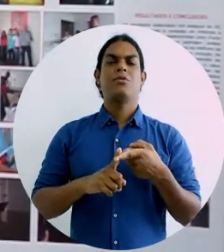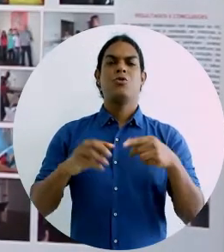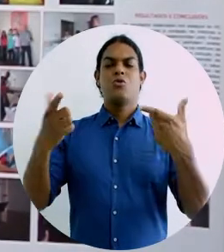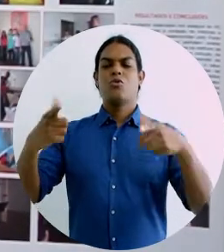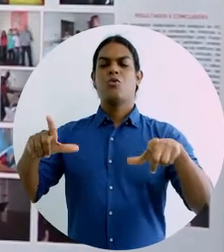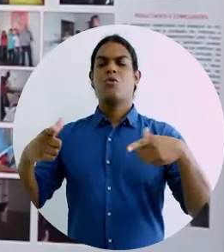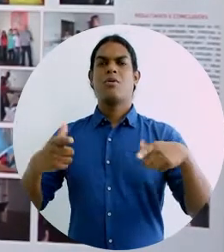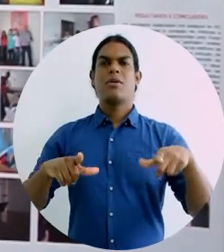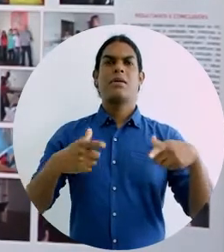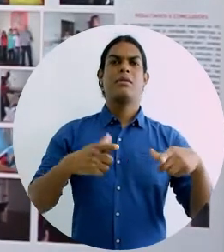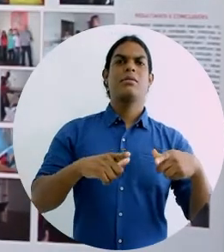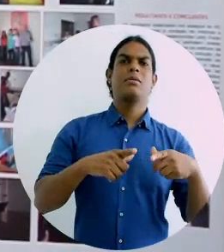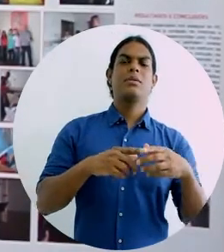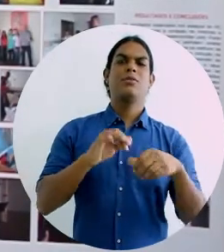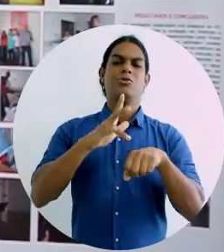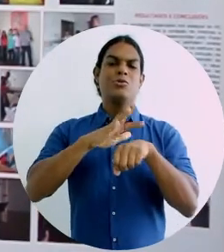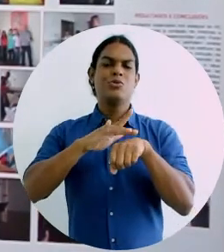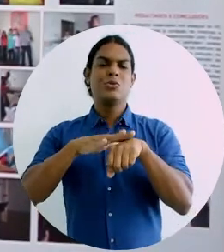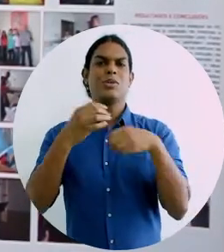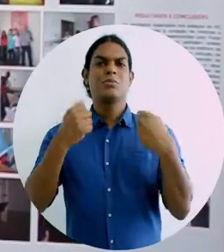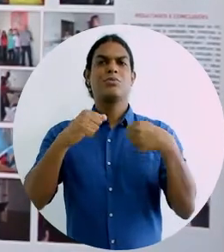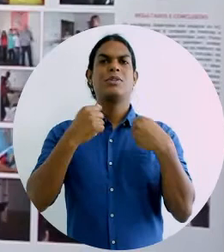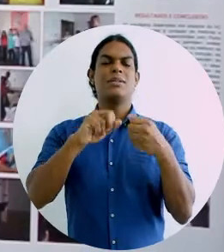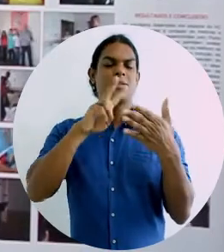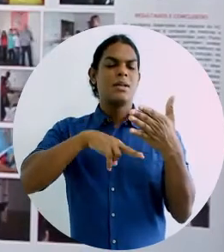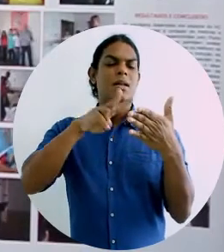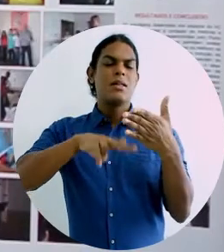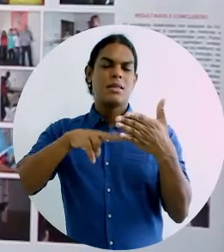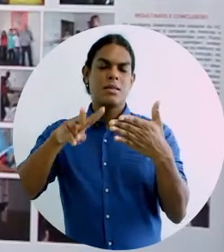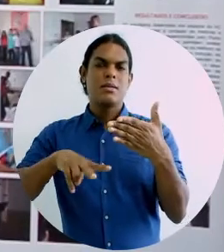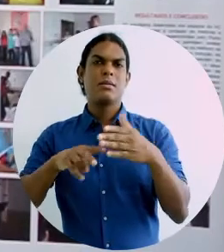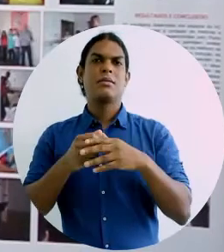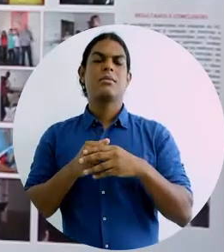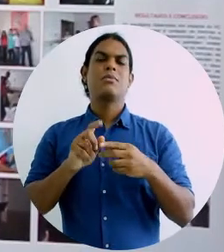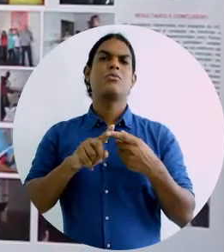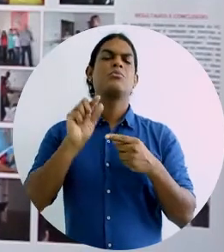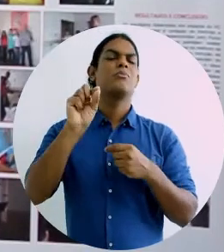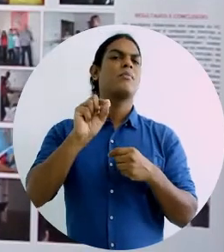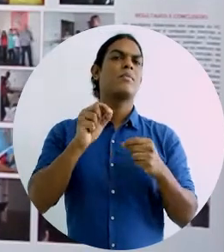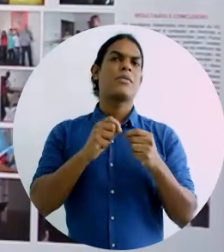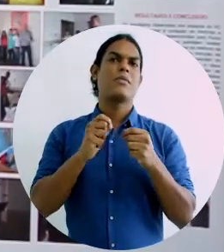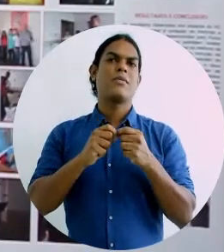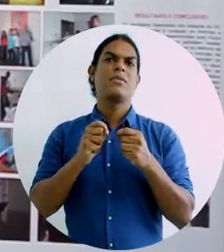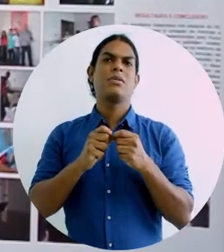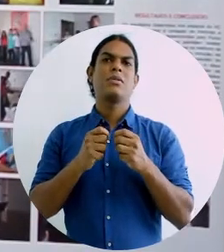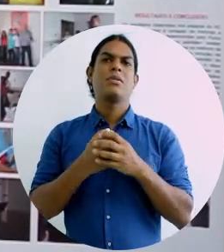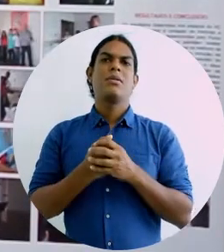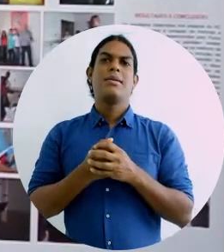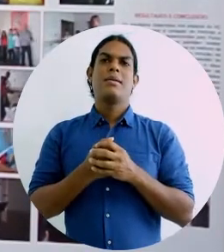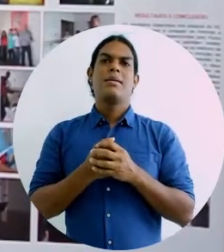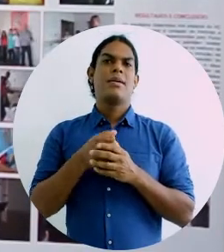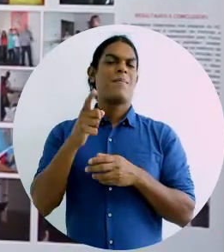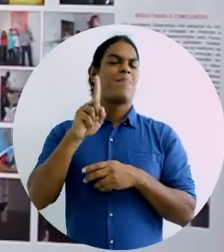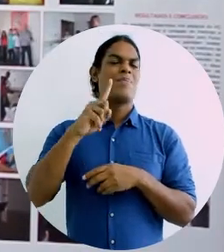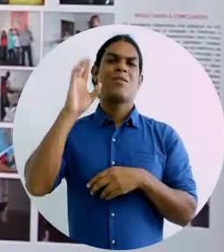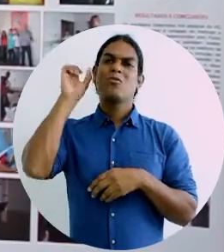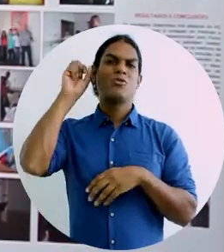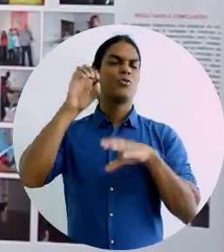acompanhantes pudessem fazer leituras, pegar livros emprestados. O que ela fez? Teoricamente, ela não ouviu a